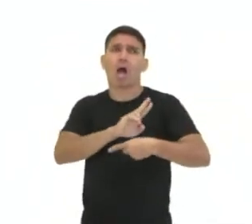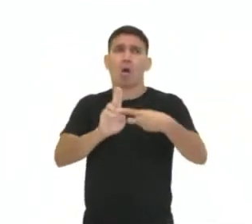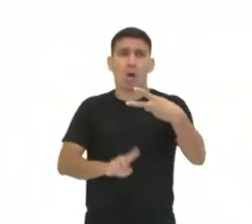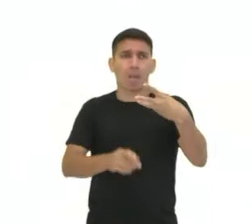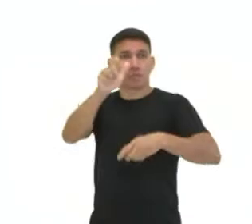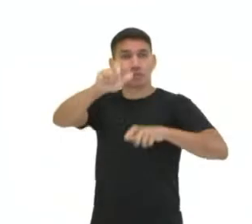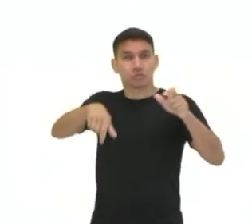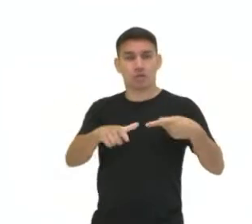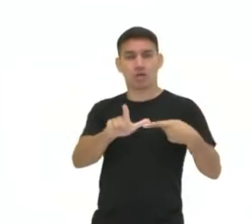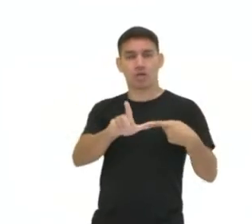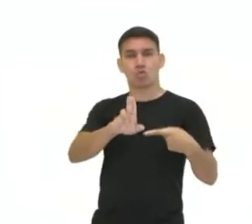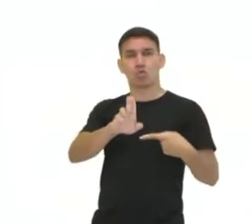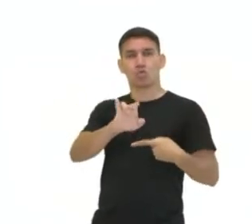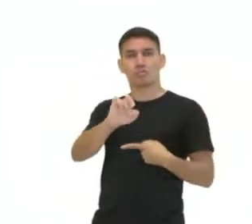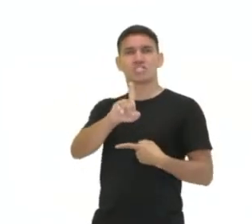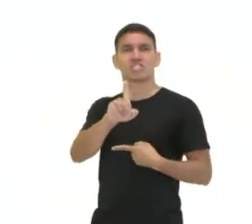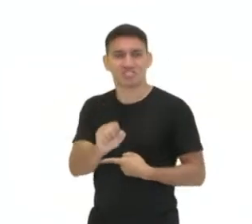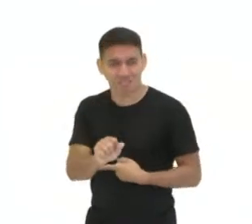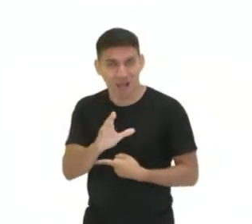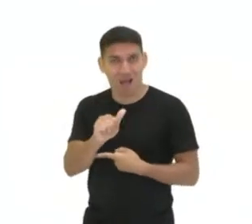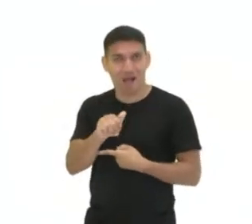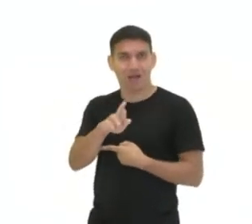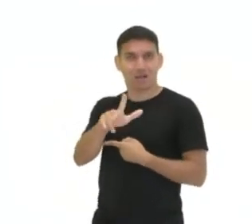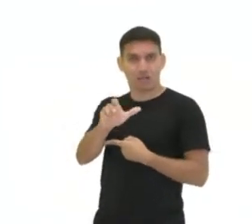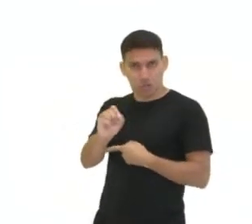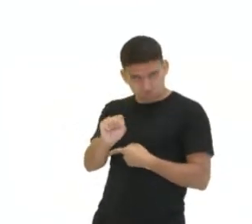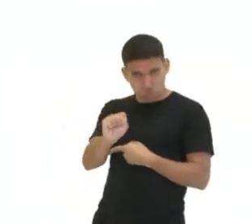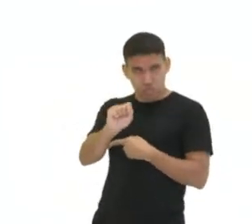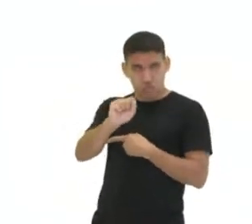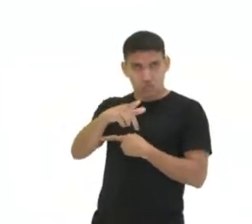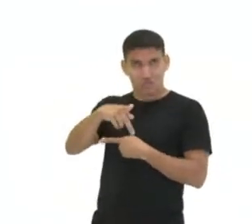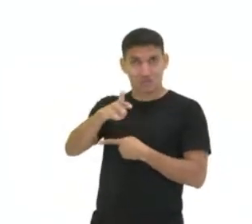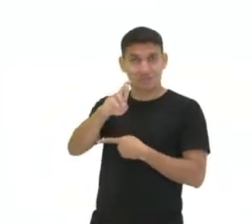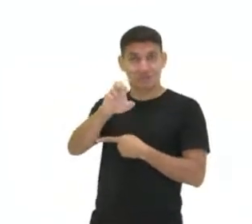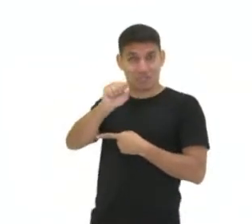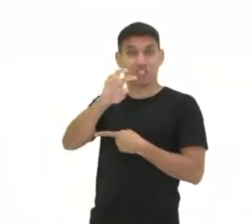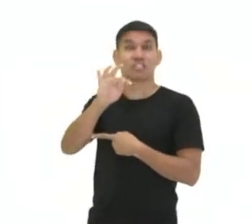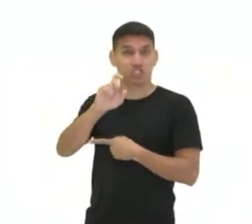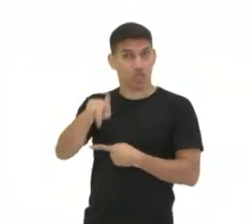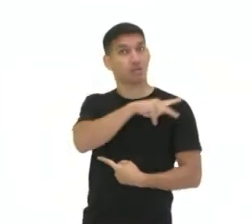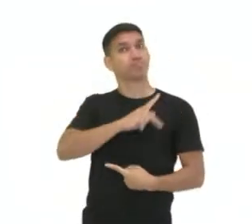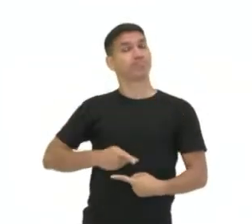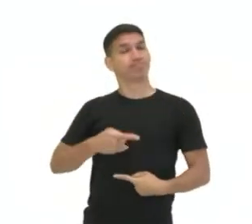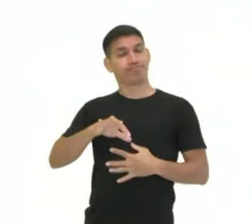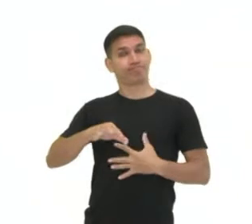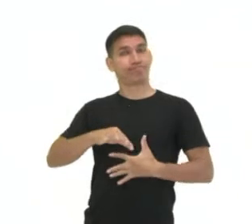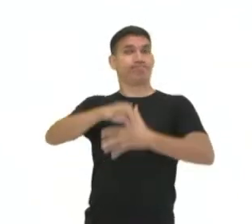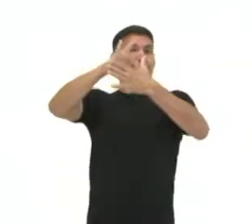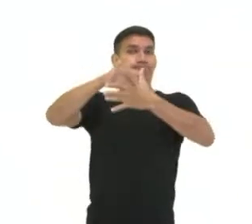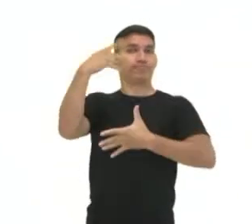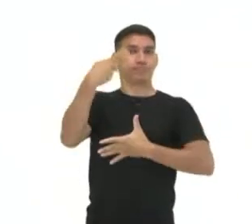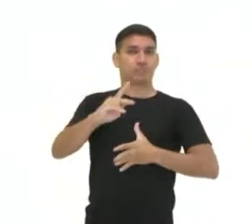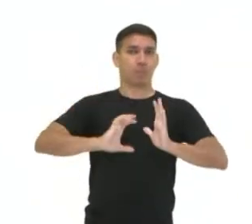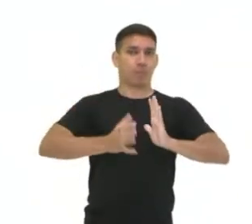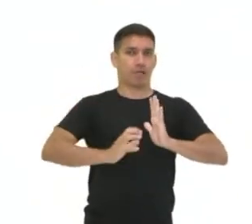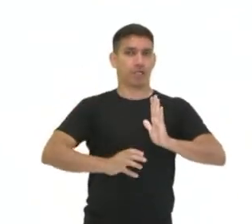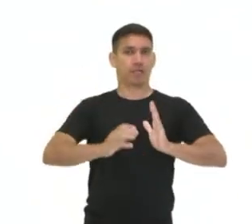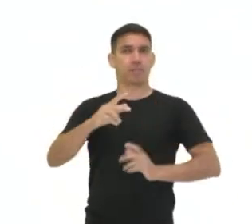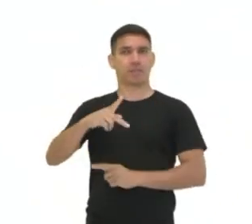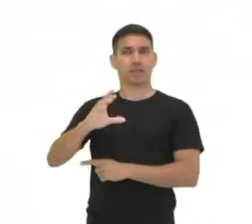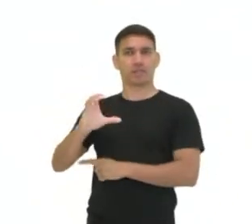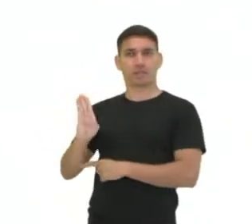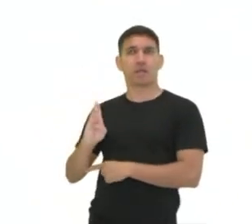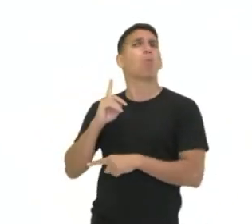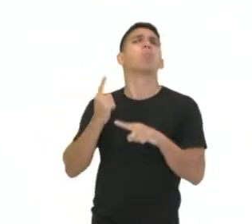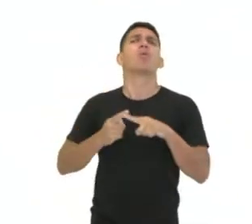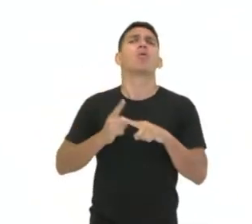que era o líder do Partido Comunista, o presidente de honra do Partido Comunista. Qual que era a justificativa para isso? Que o comunismo